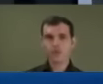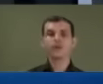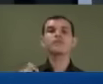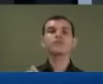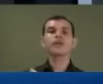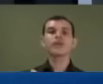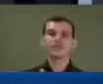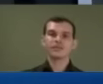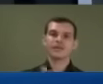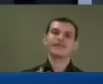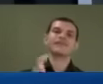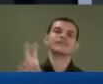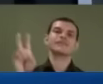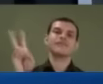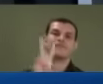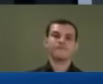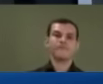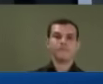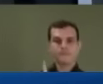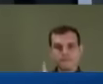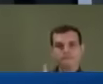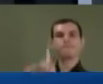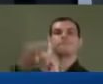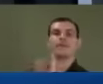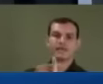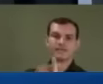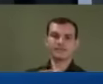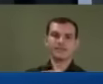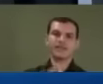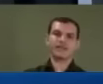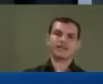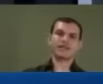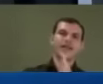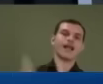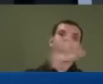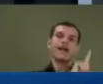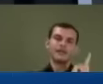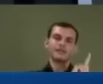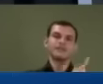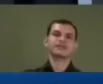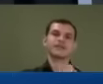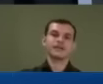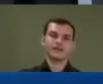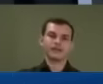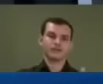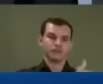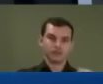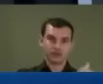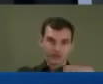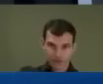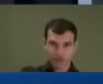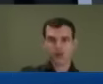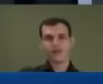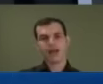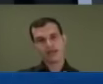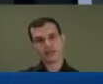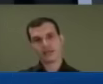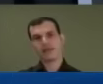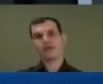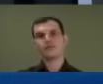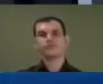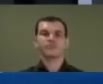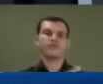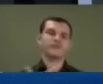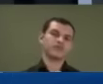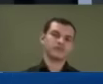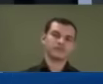vezes mais do número de servidores que foram transpostos para a União durante os 4 anos de 2019 até